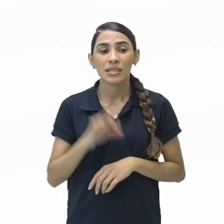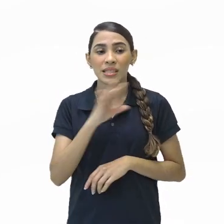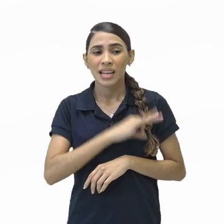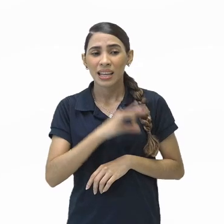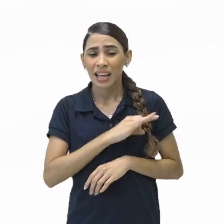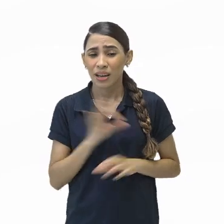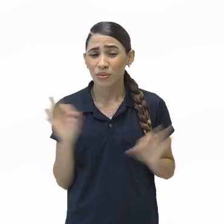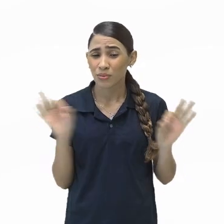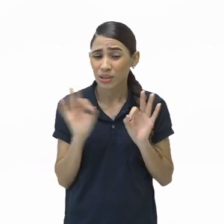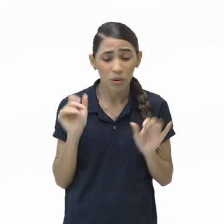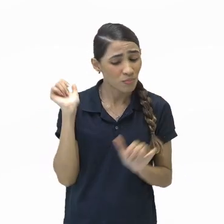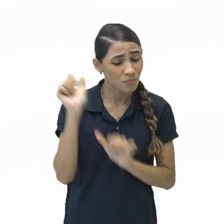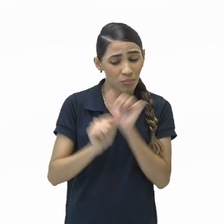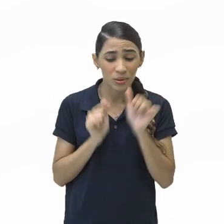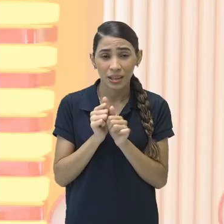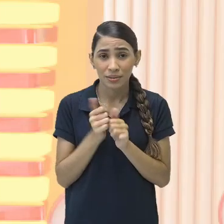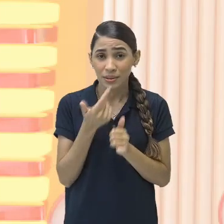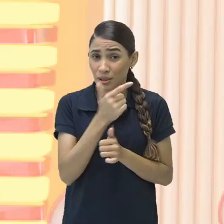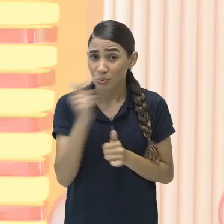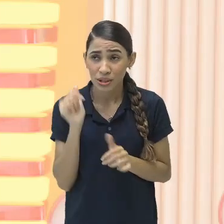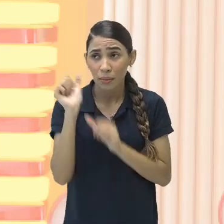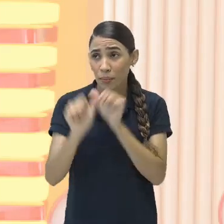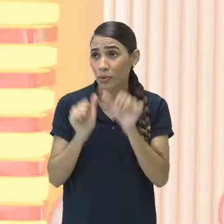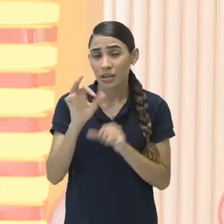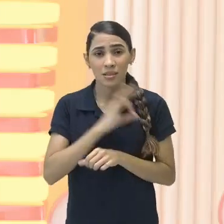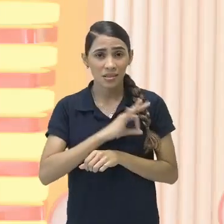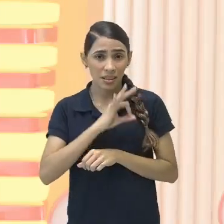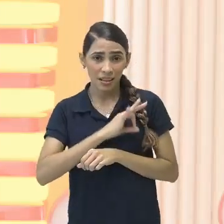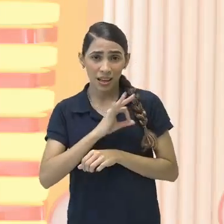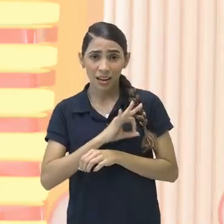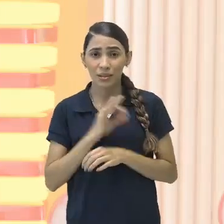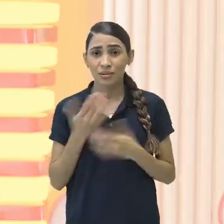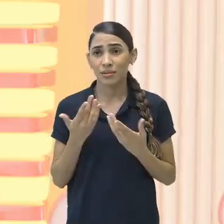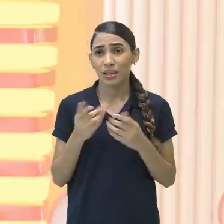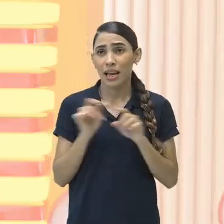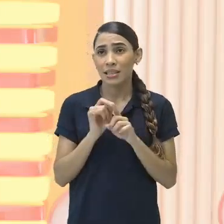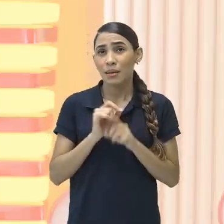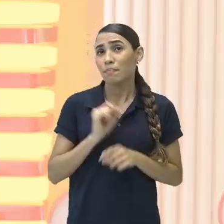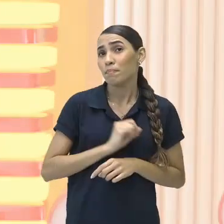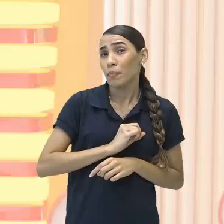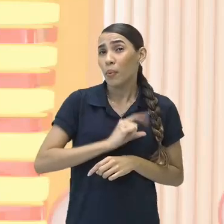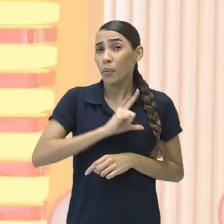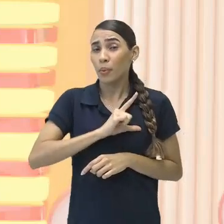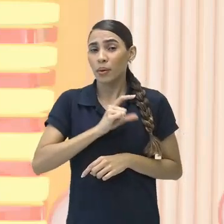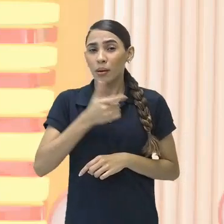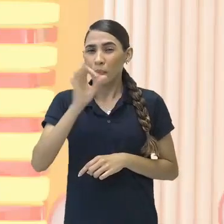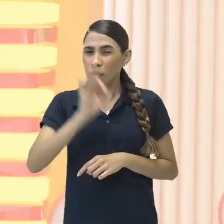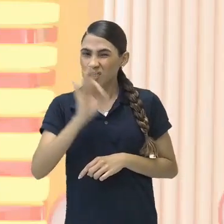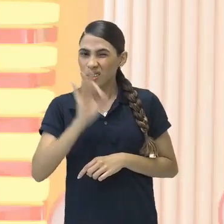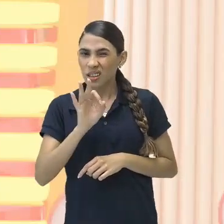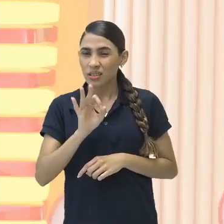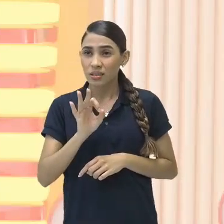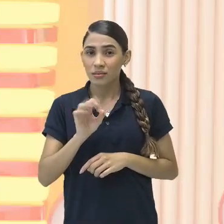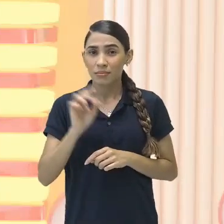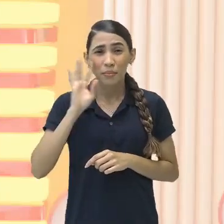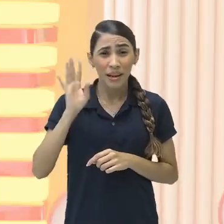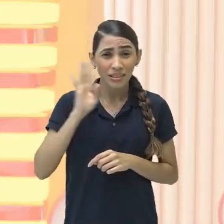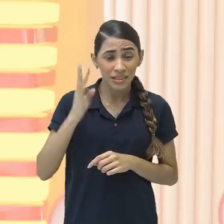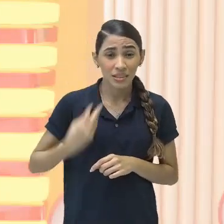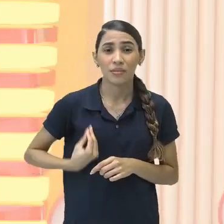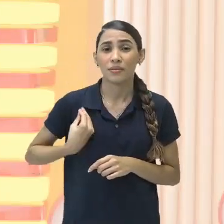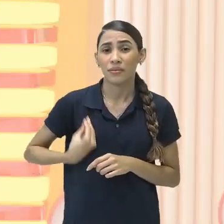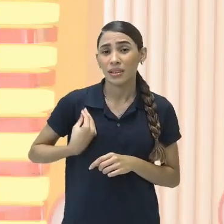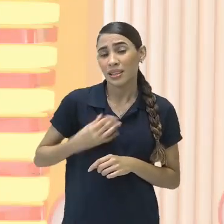não se atualizavam, não existia esse negócio de atualização de salário, aumentar ali uma porcentagem. Imaginem uma